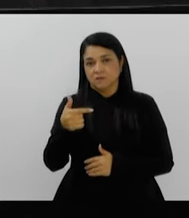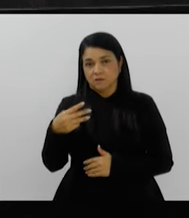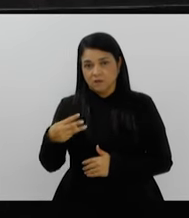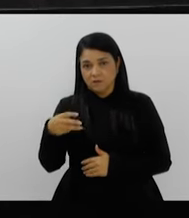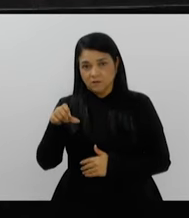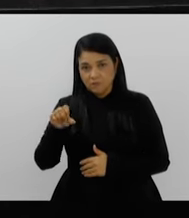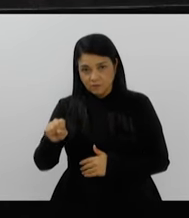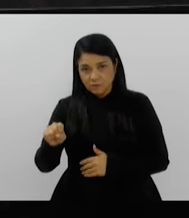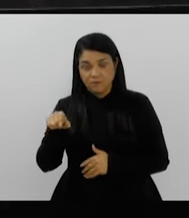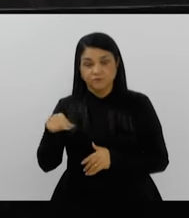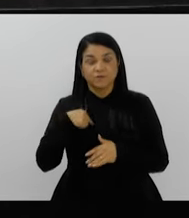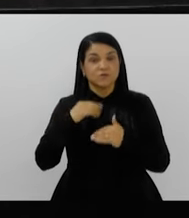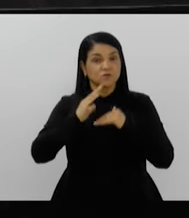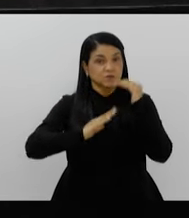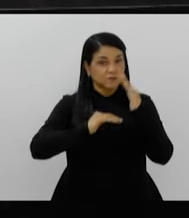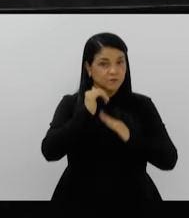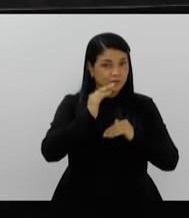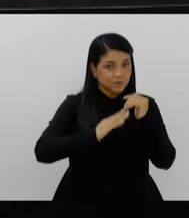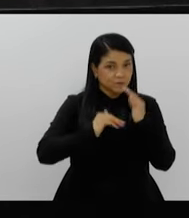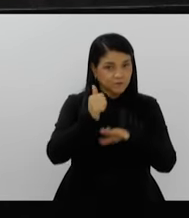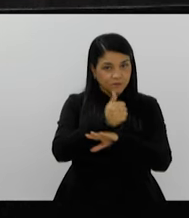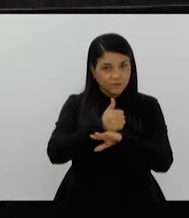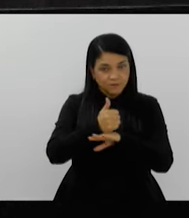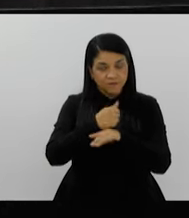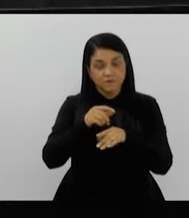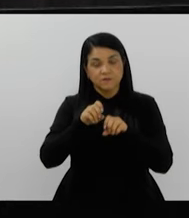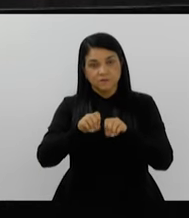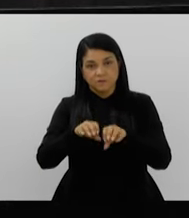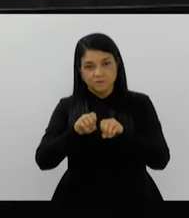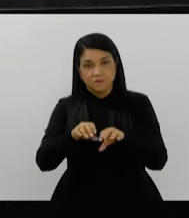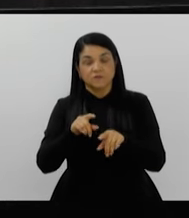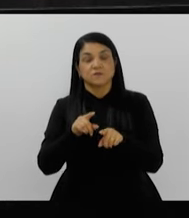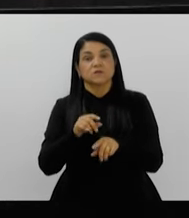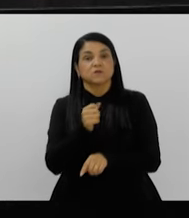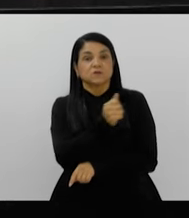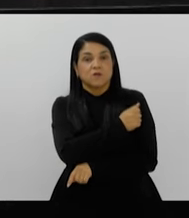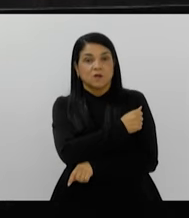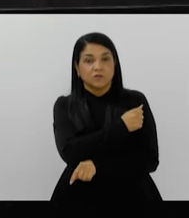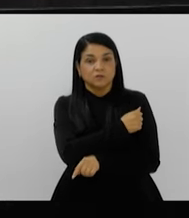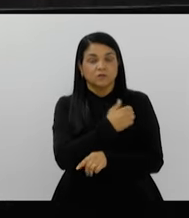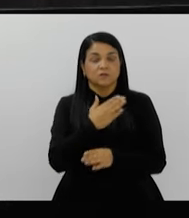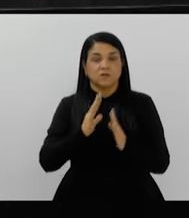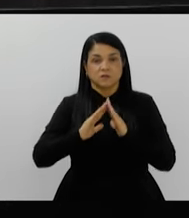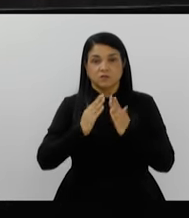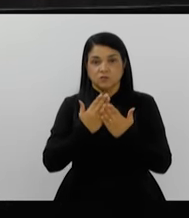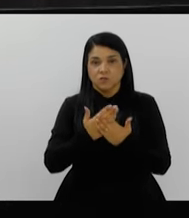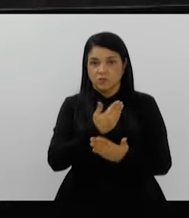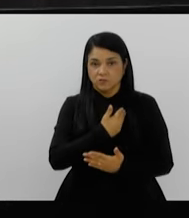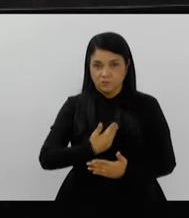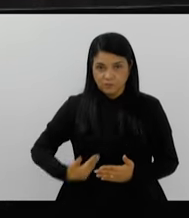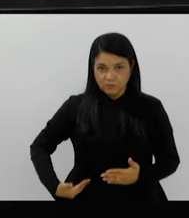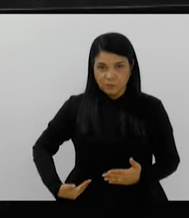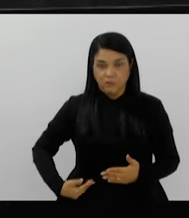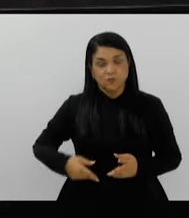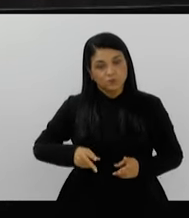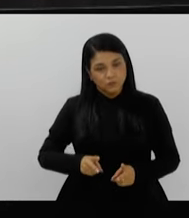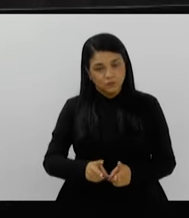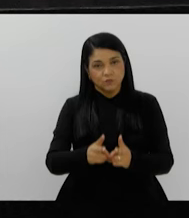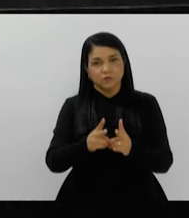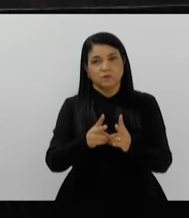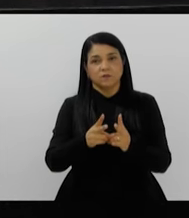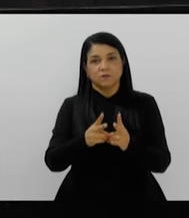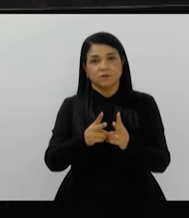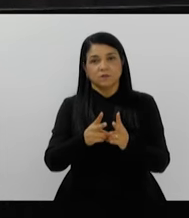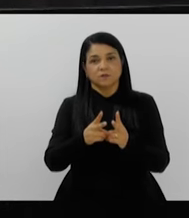as profissionais e os profissionais de educação e os alunos da escola pública continuarão com reféns